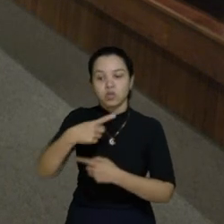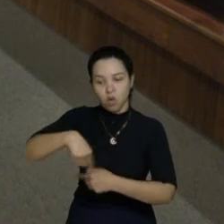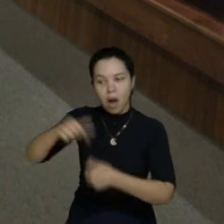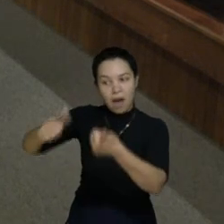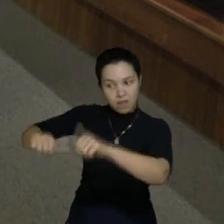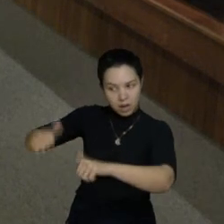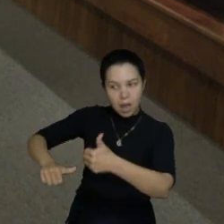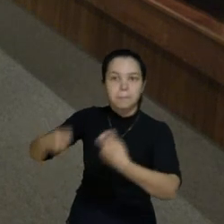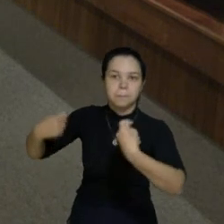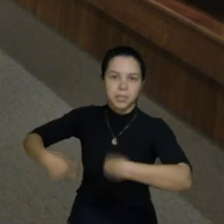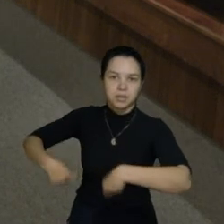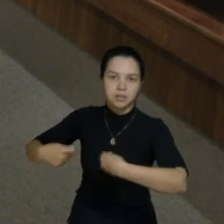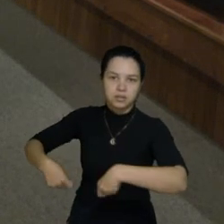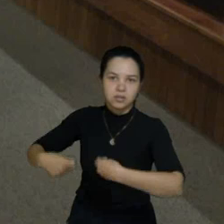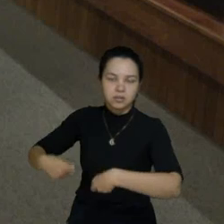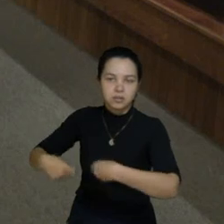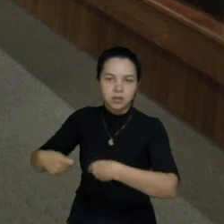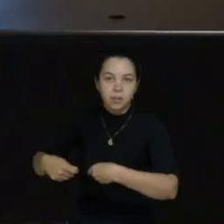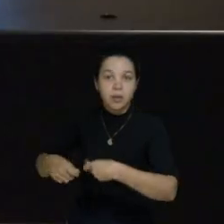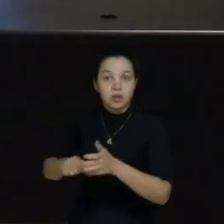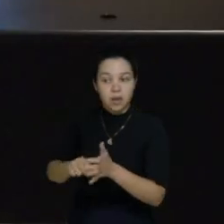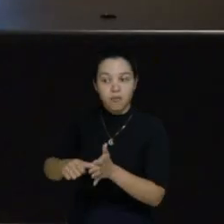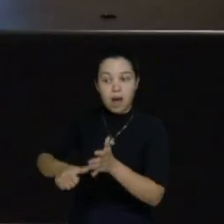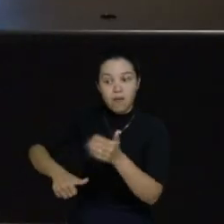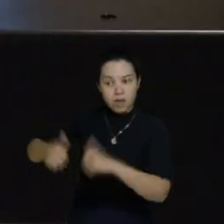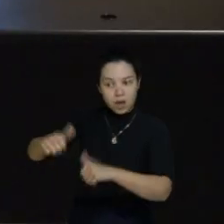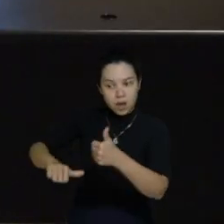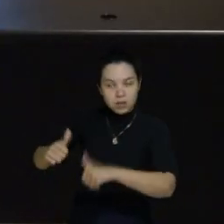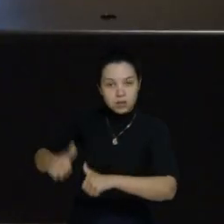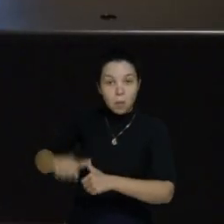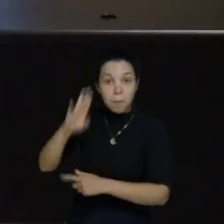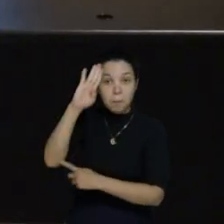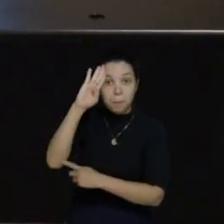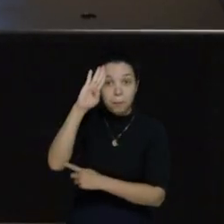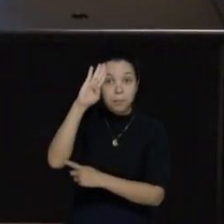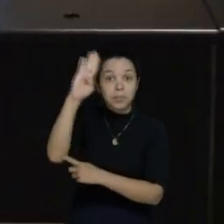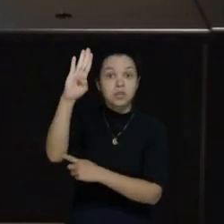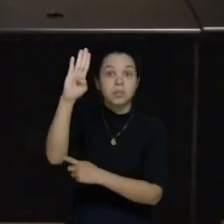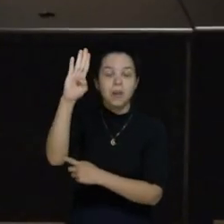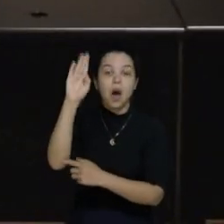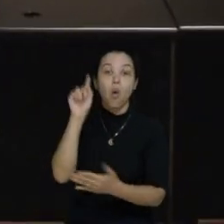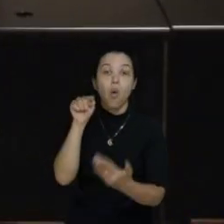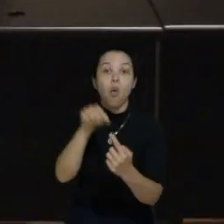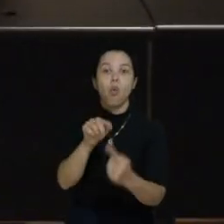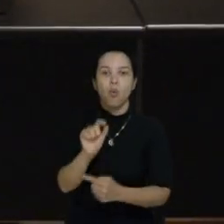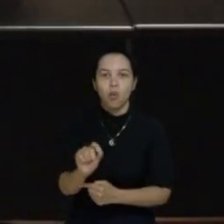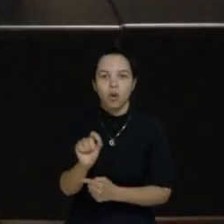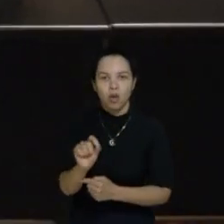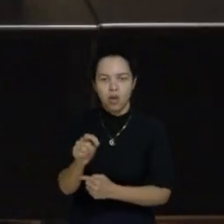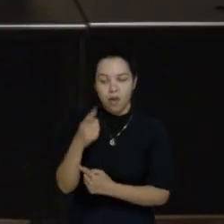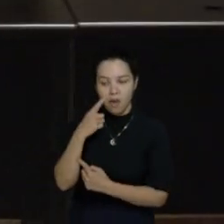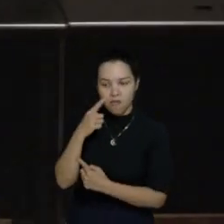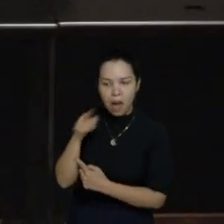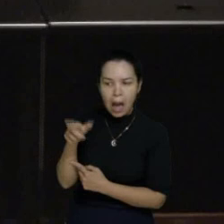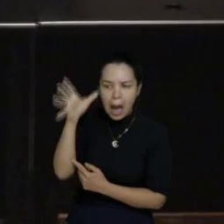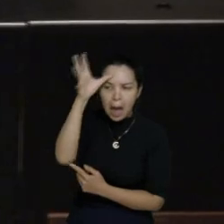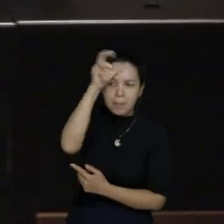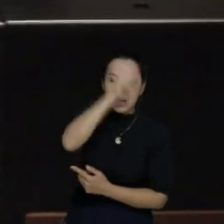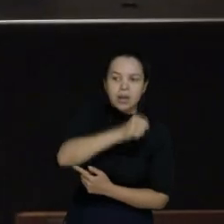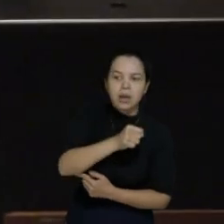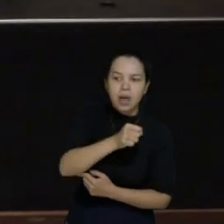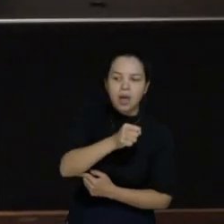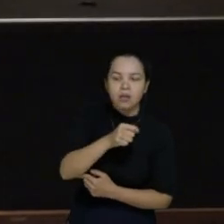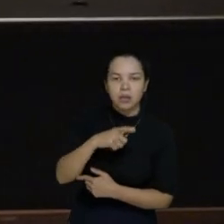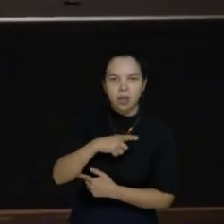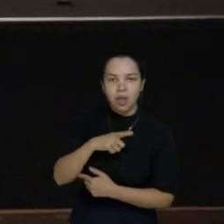avaliação primeiro acho que a principal função da avaliação não é ver o quanto os alunos estão aprendendo mas o quanto a gente tá